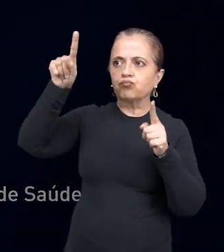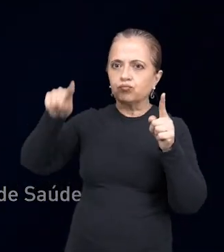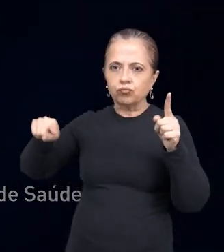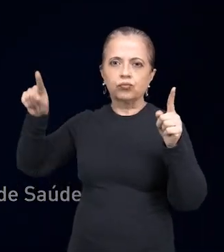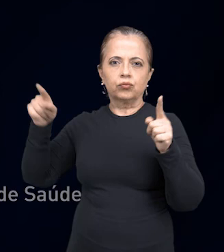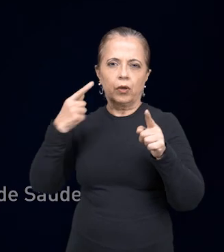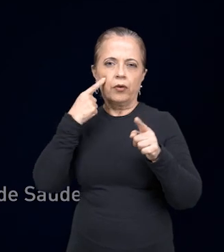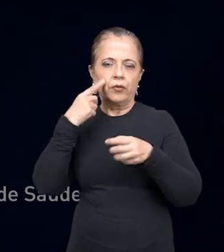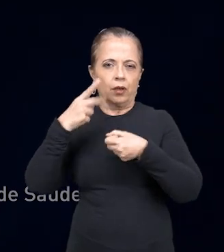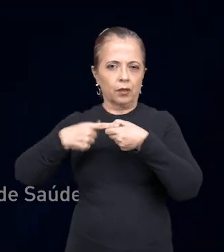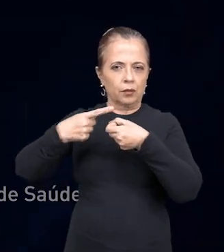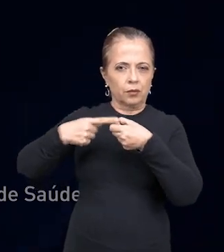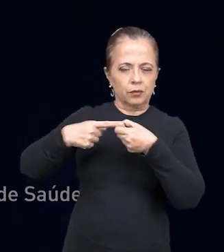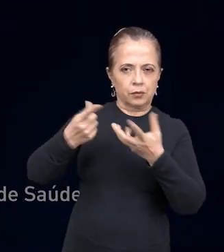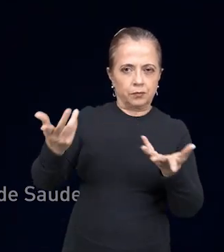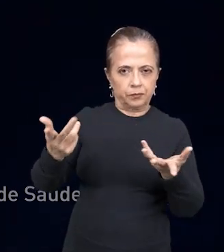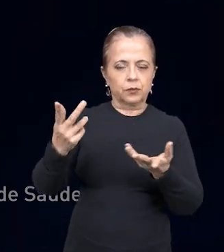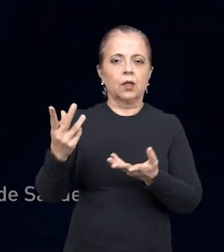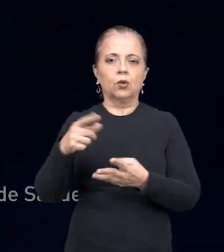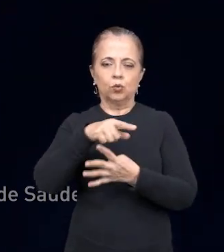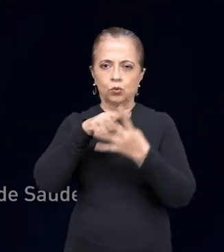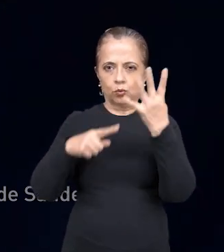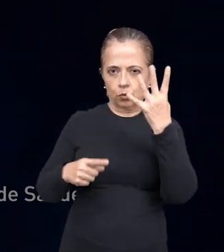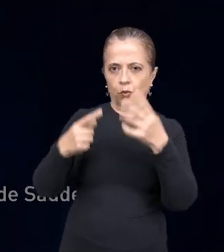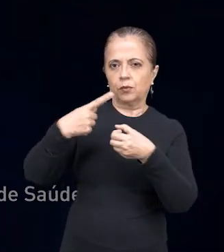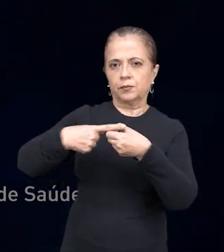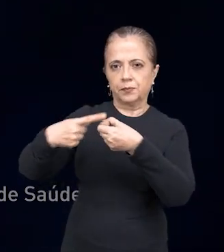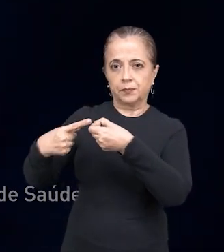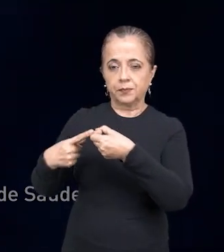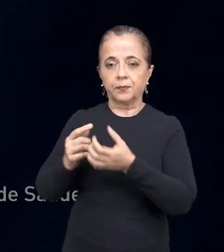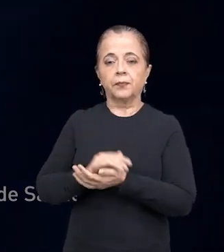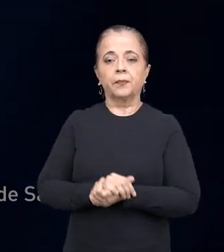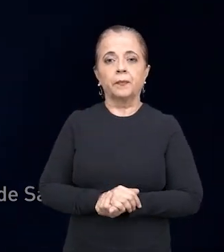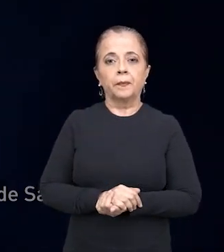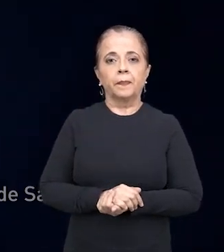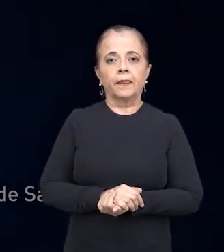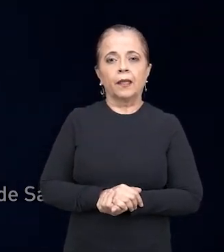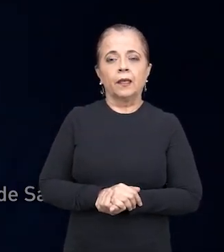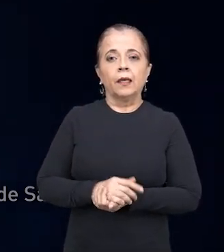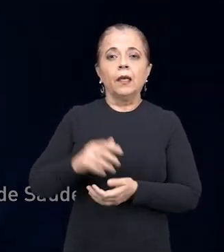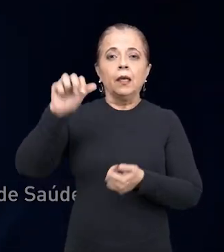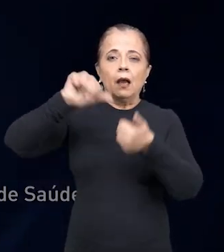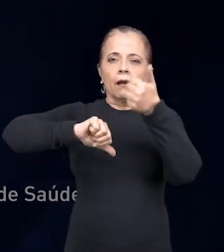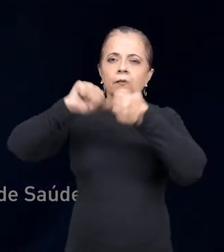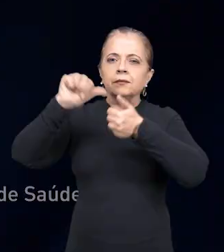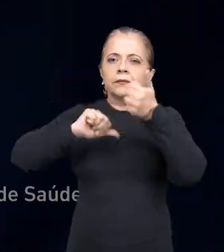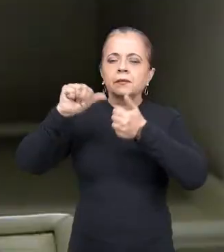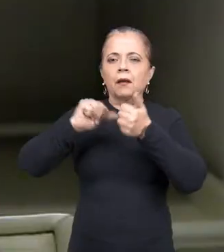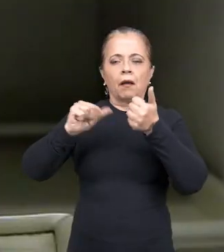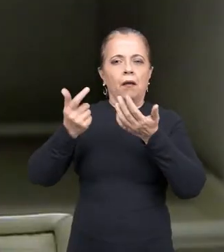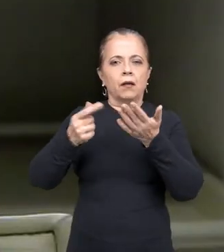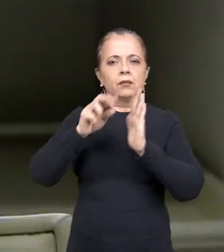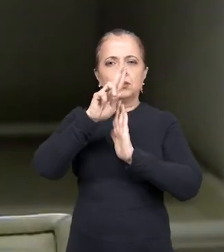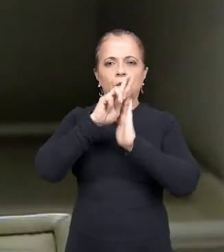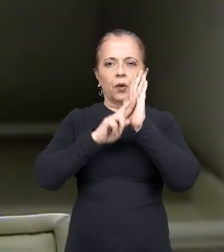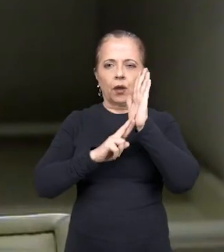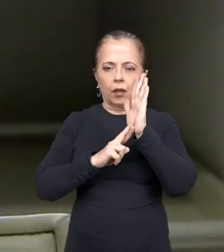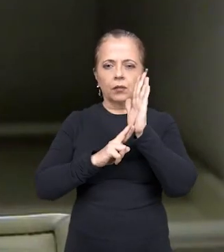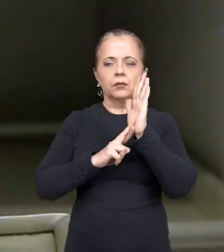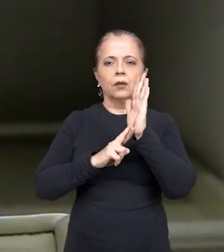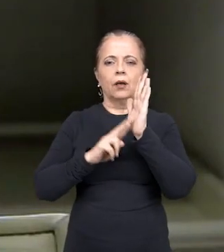epidemiológicos diários no município e na região Centro-Sul Fluminense e a análise do